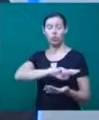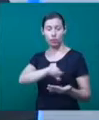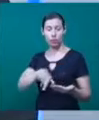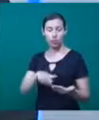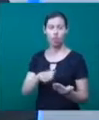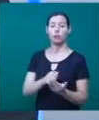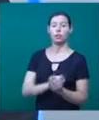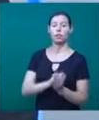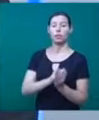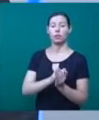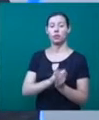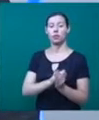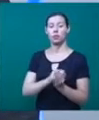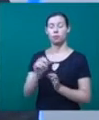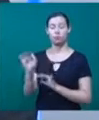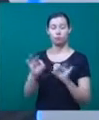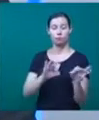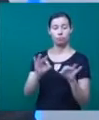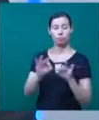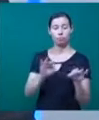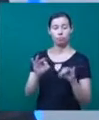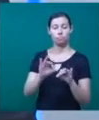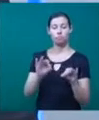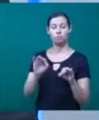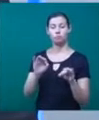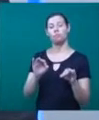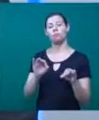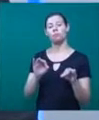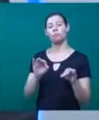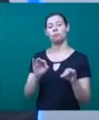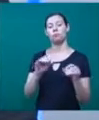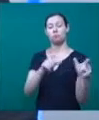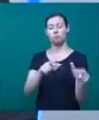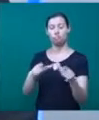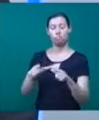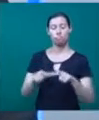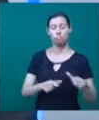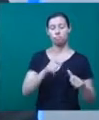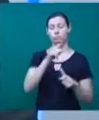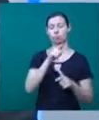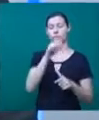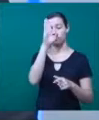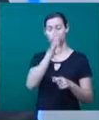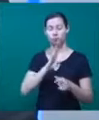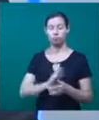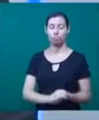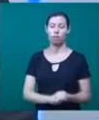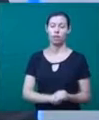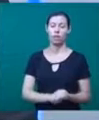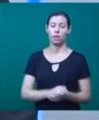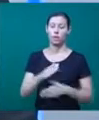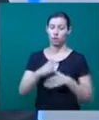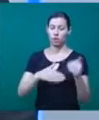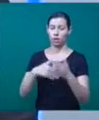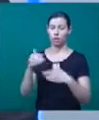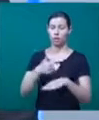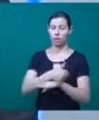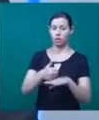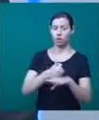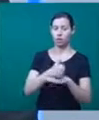são desenvolvidas nas diferentes regiões do país. Estaremos recebendo aí especialistas das diferentes